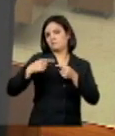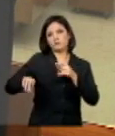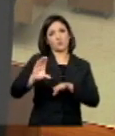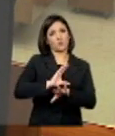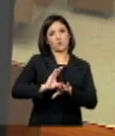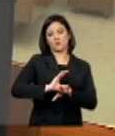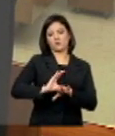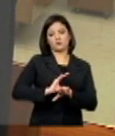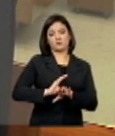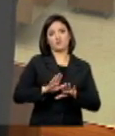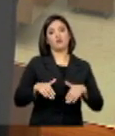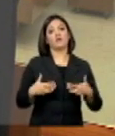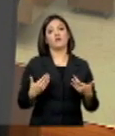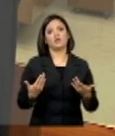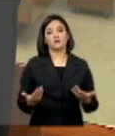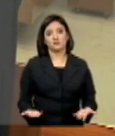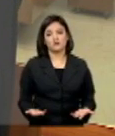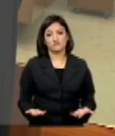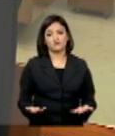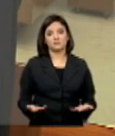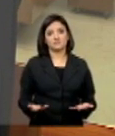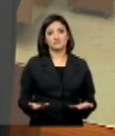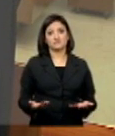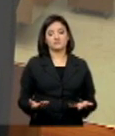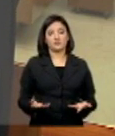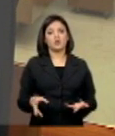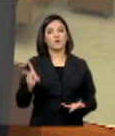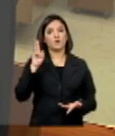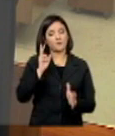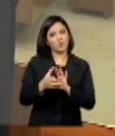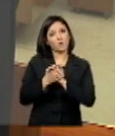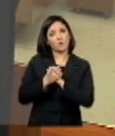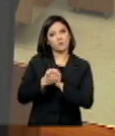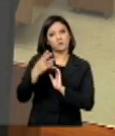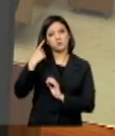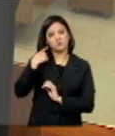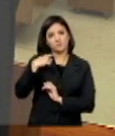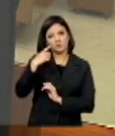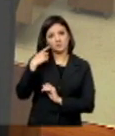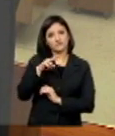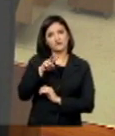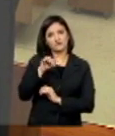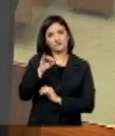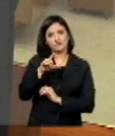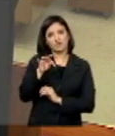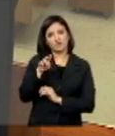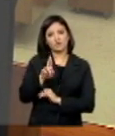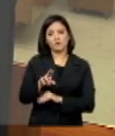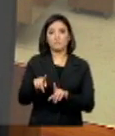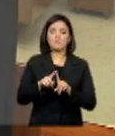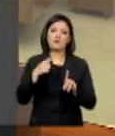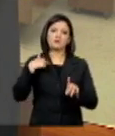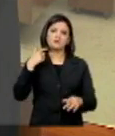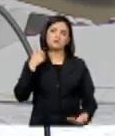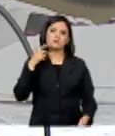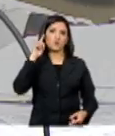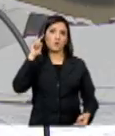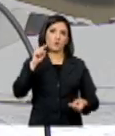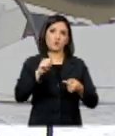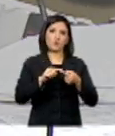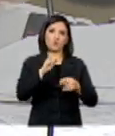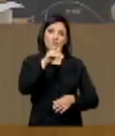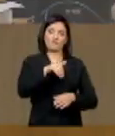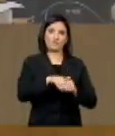então não esqueça de cumprimentar o doutor vítor ferreira alves de britto pela sustentação oral a companhia integralmente o eminente ministro relator